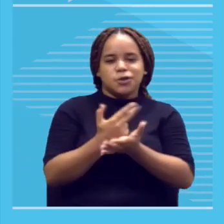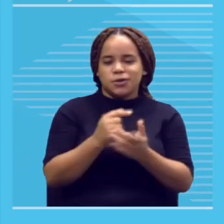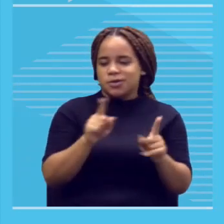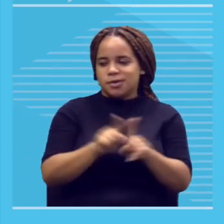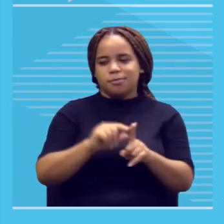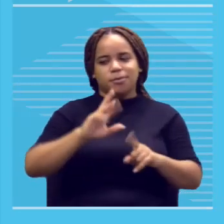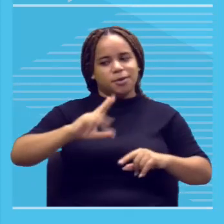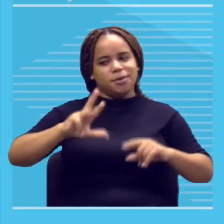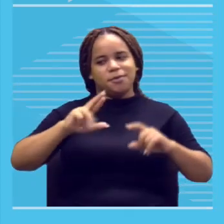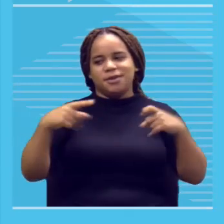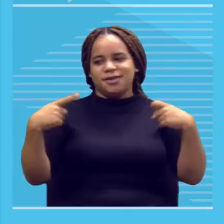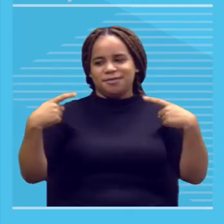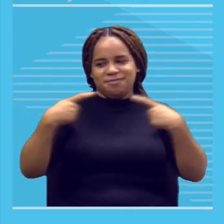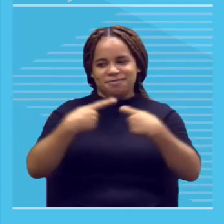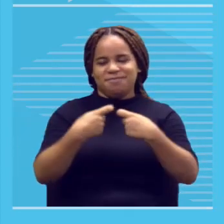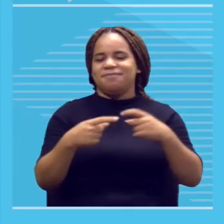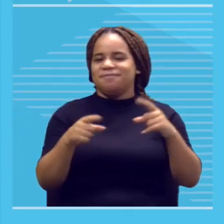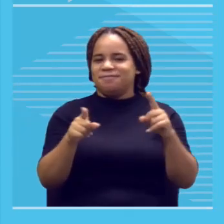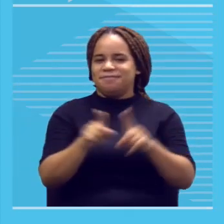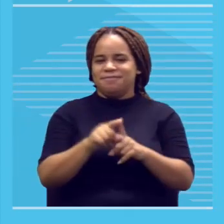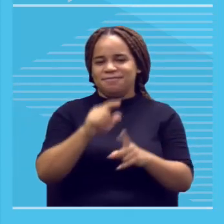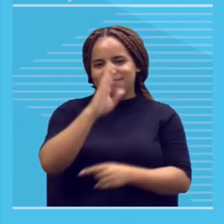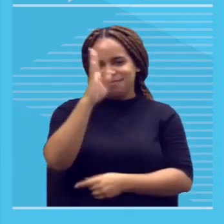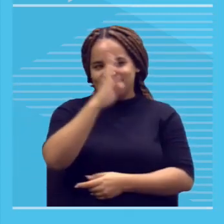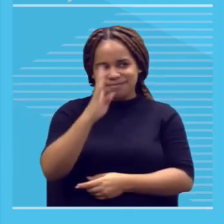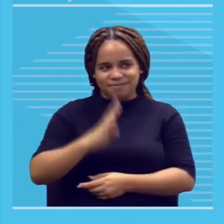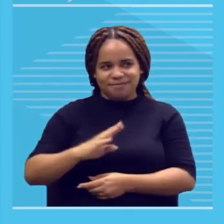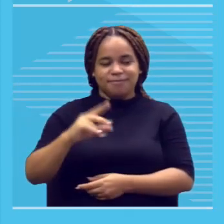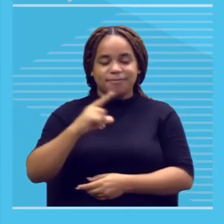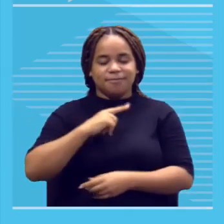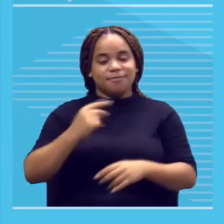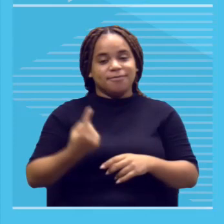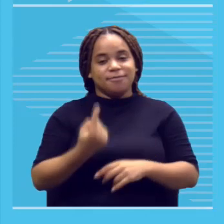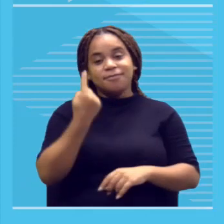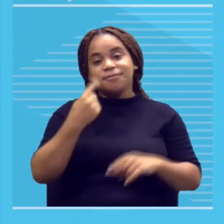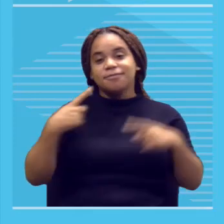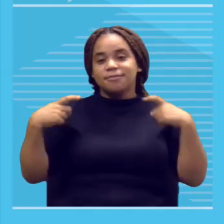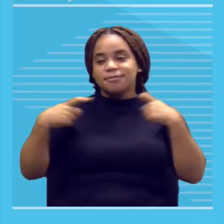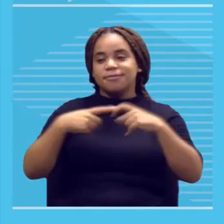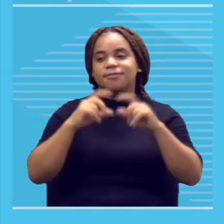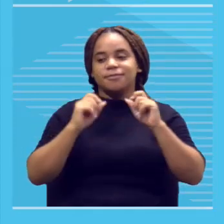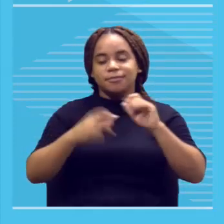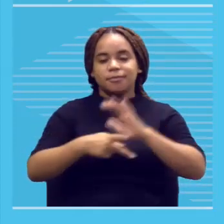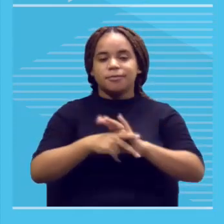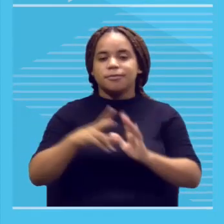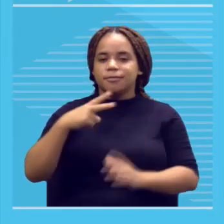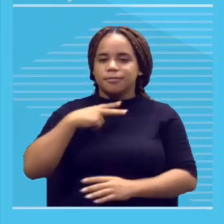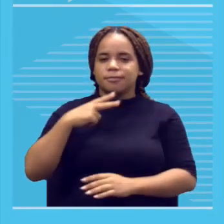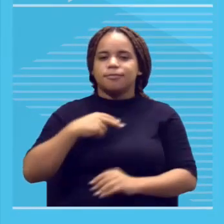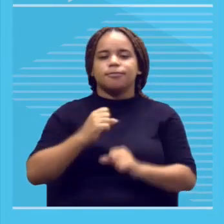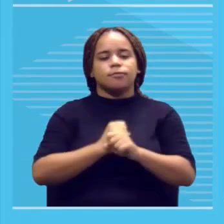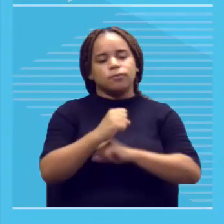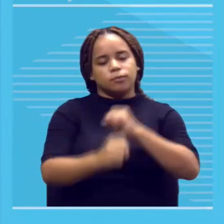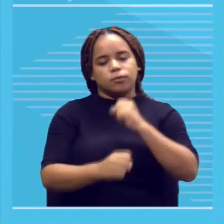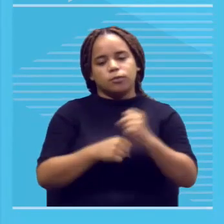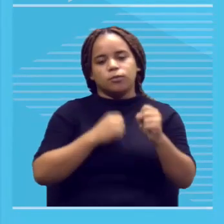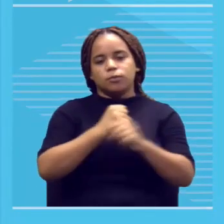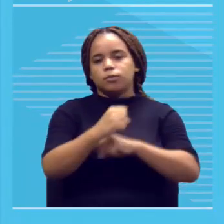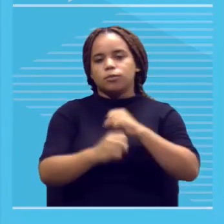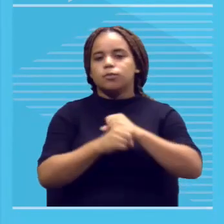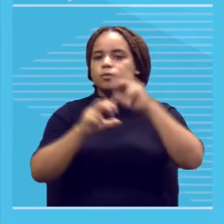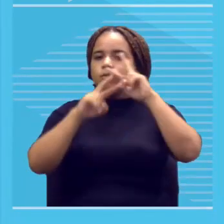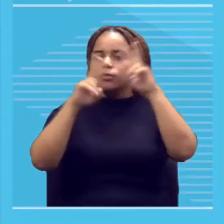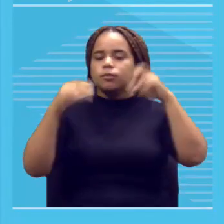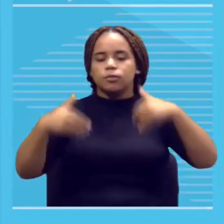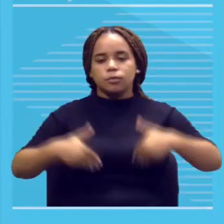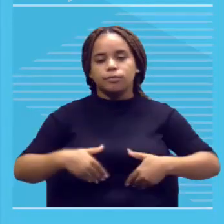foi Guerra o Brasil tem o seu Brasil tem uma guerra particular todos os anos que a guerra da fome